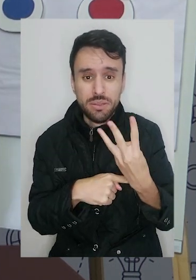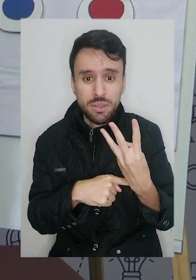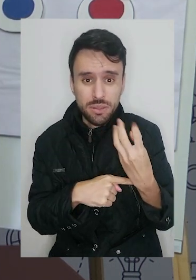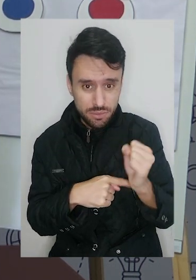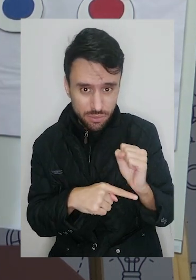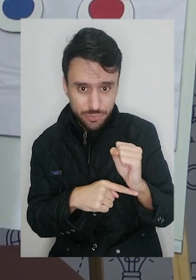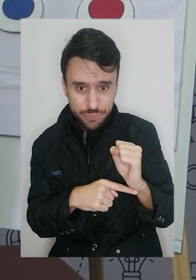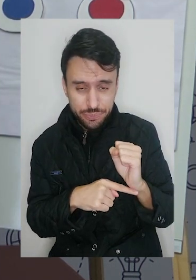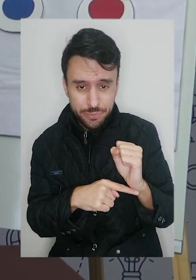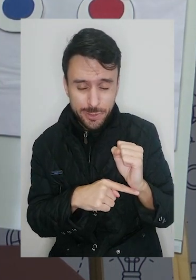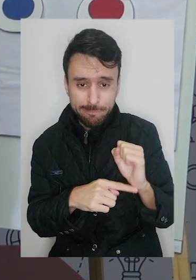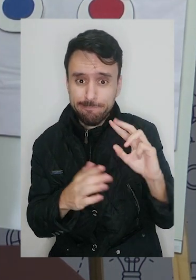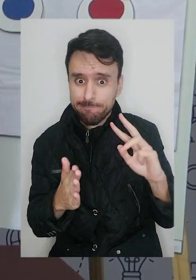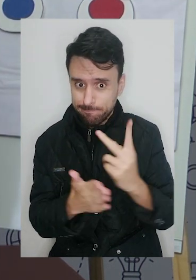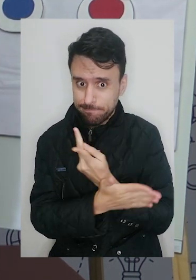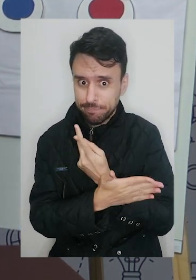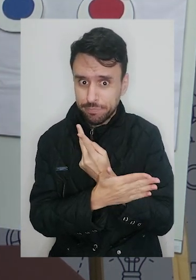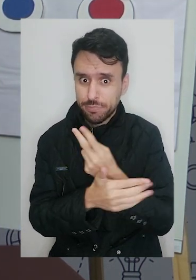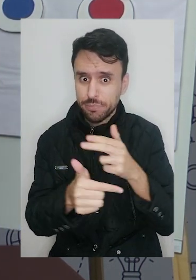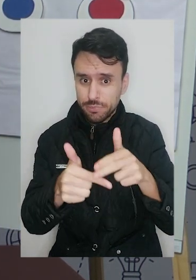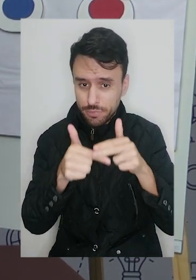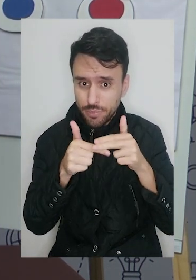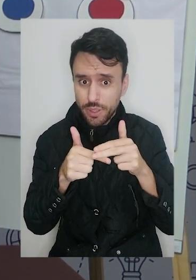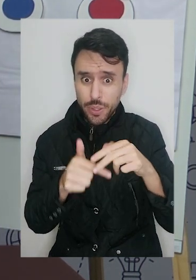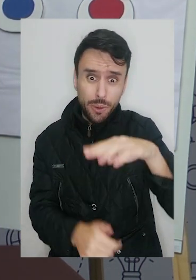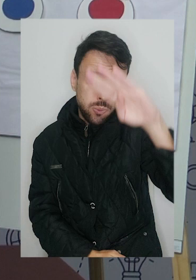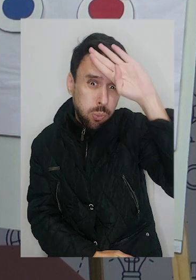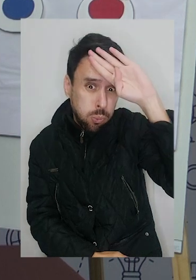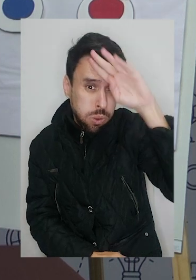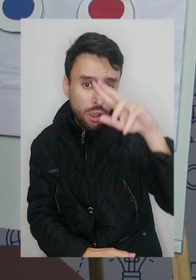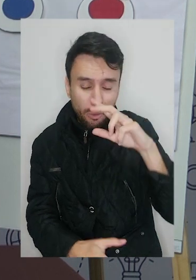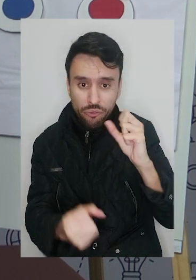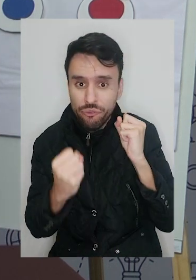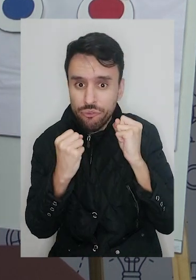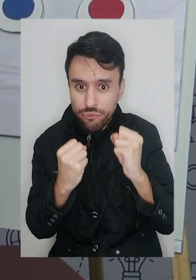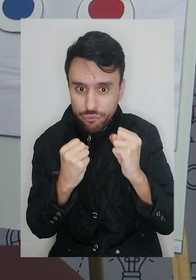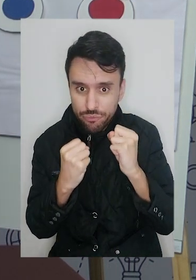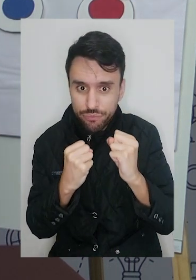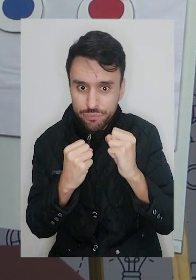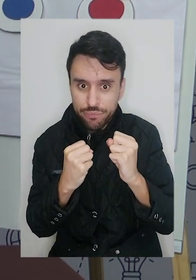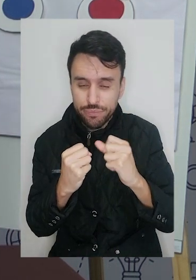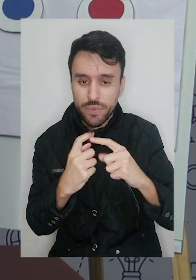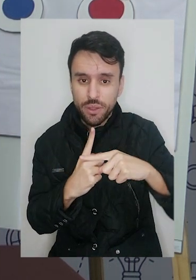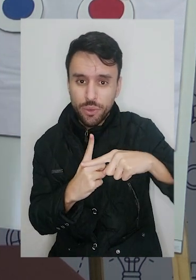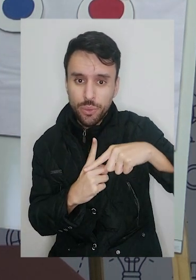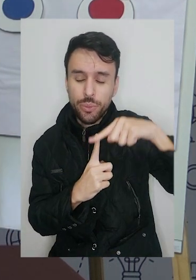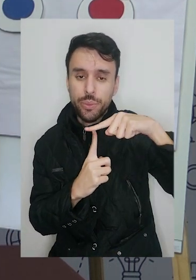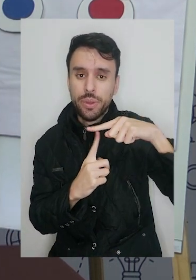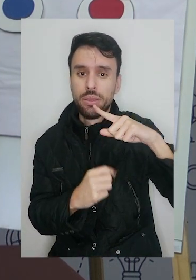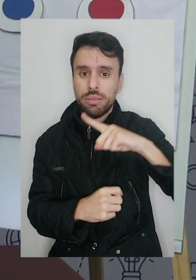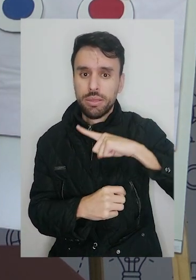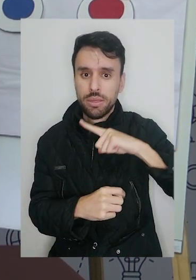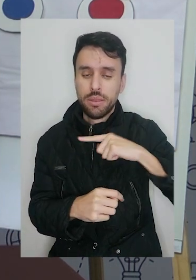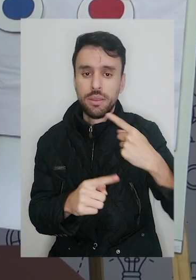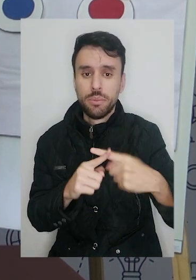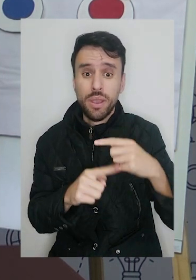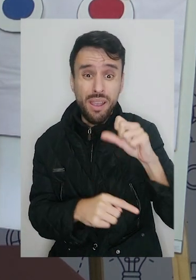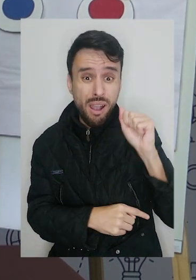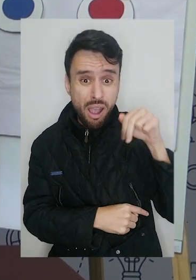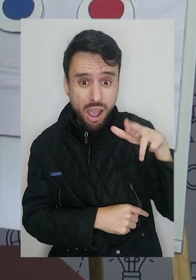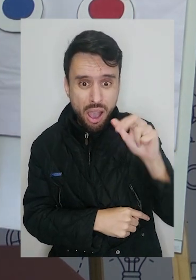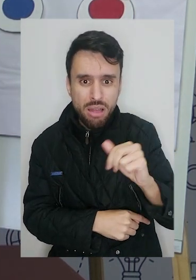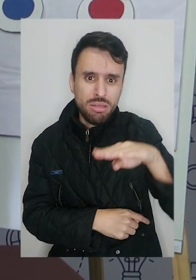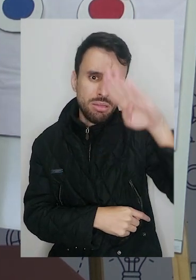passou para 38. Então ela está quente. Subiu muito a temperatura da Ana. Então, a Ana está